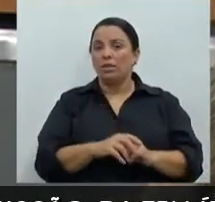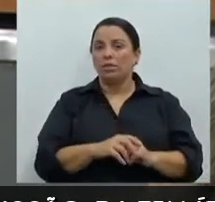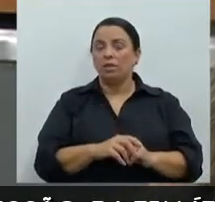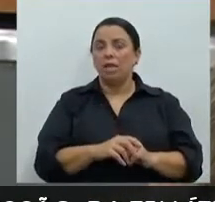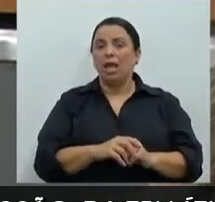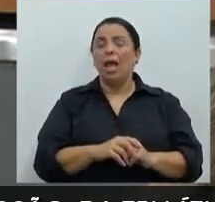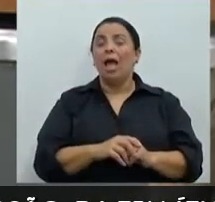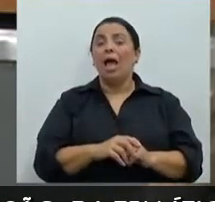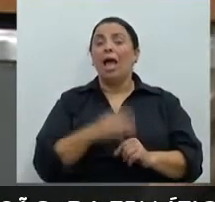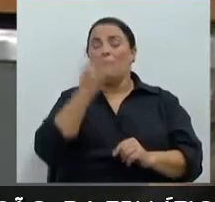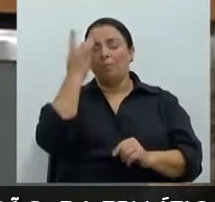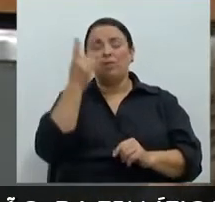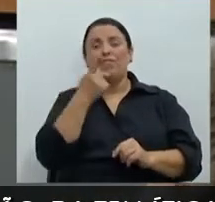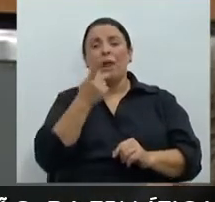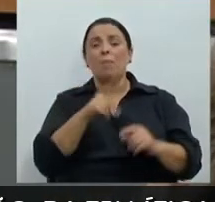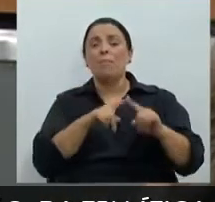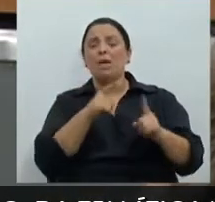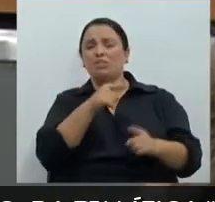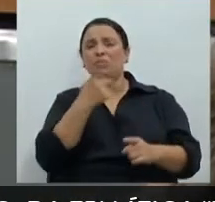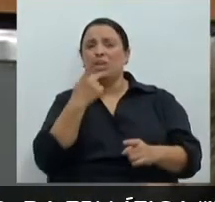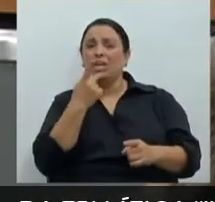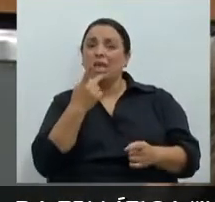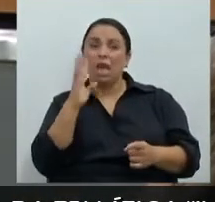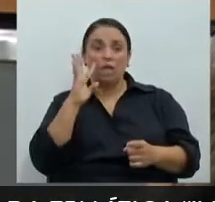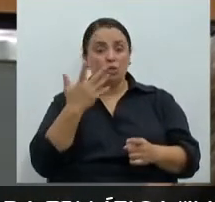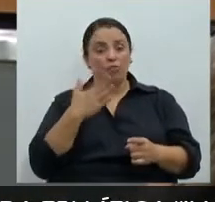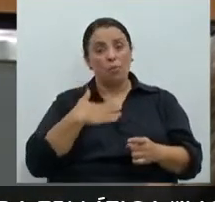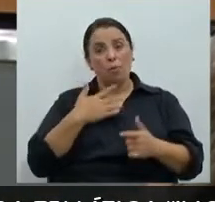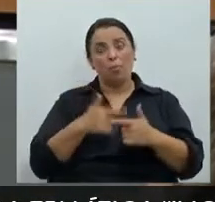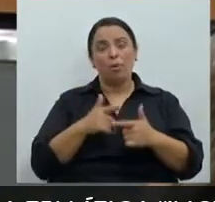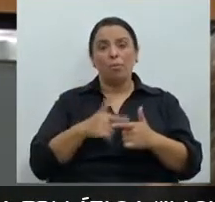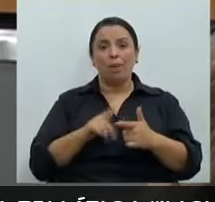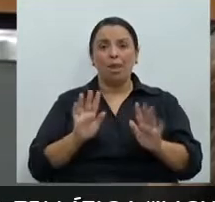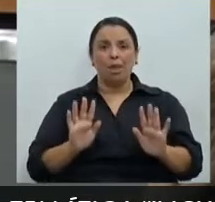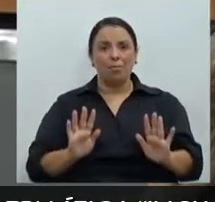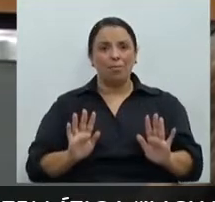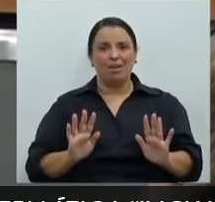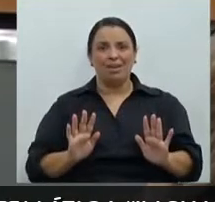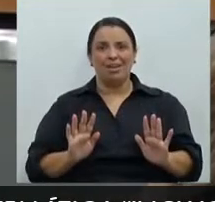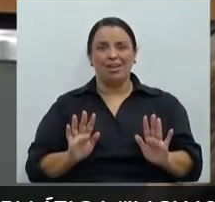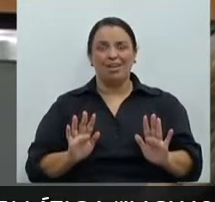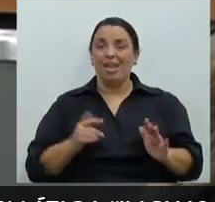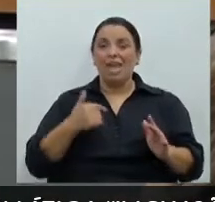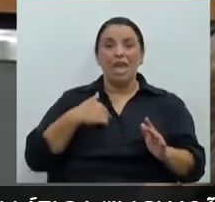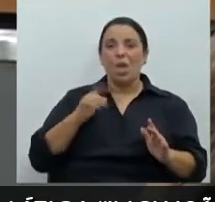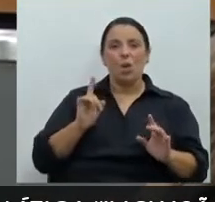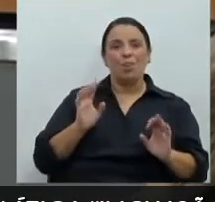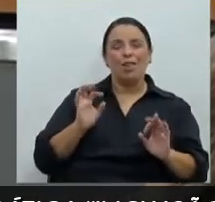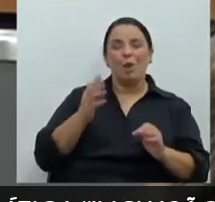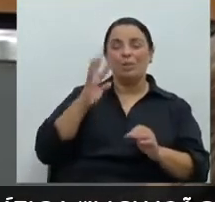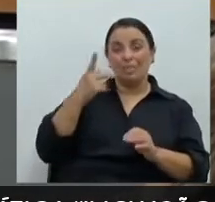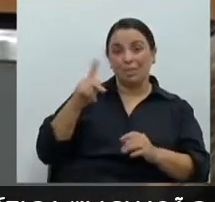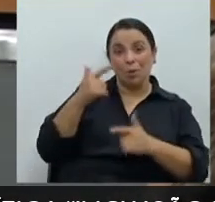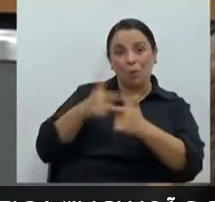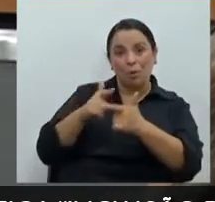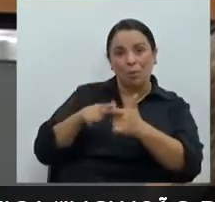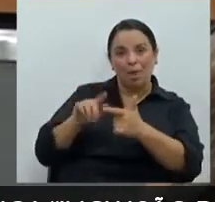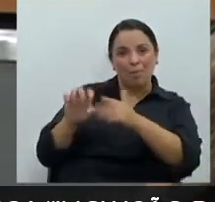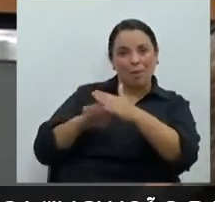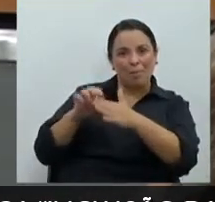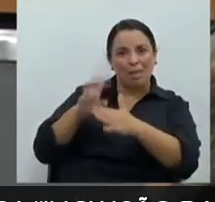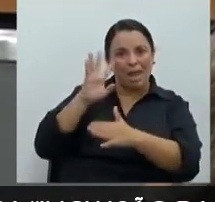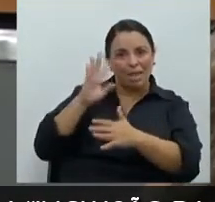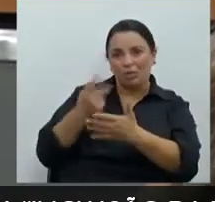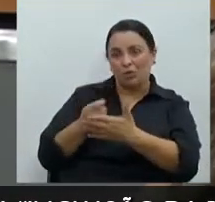mas me disseram que você ia solucionar meu problema. Eu não tenho que solucionar o problema da empresa. A empresa tem que